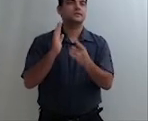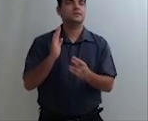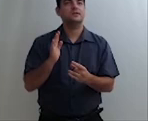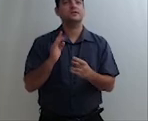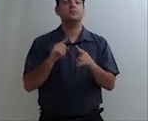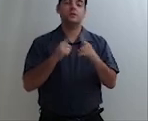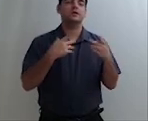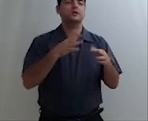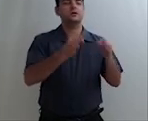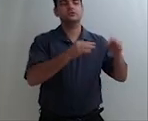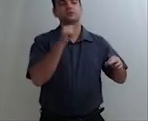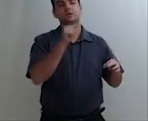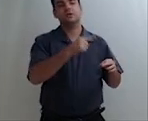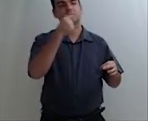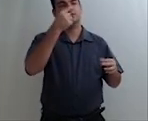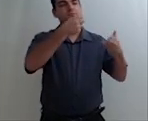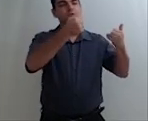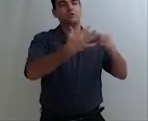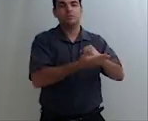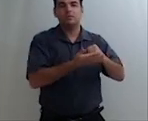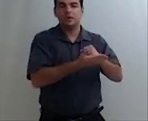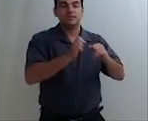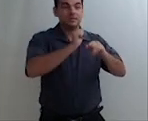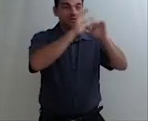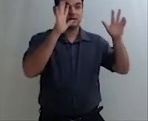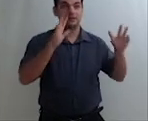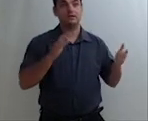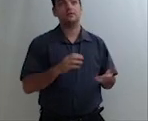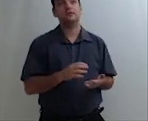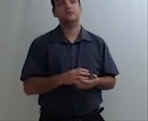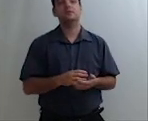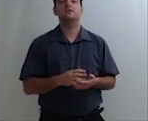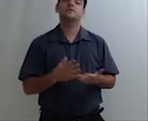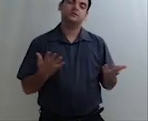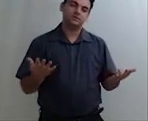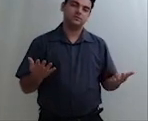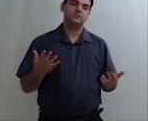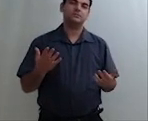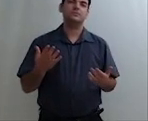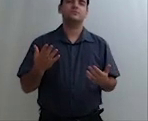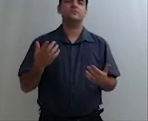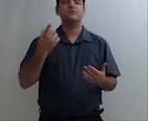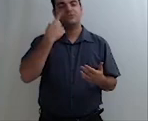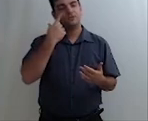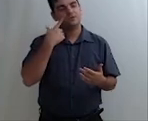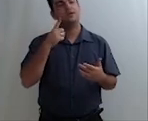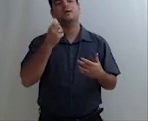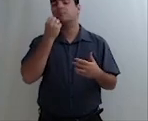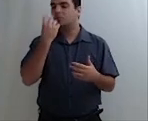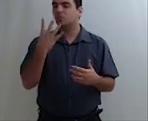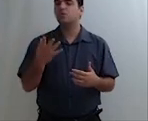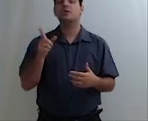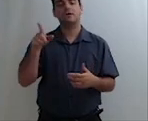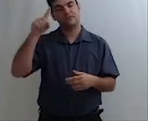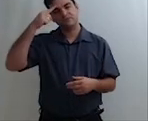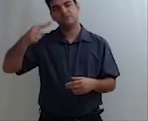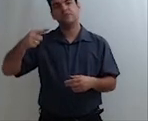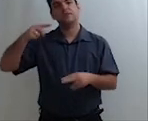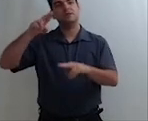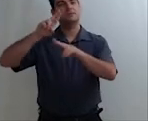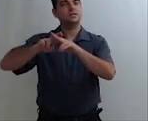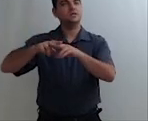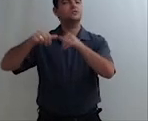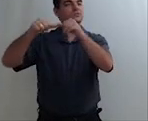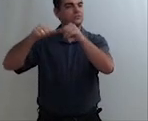referida segregação tenho que ficou demonstrada a ilegalidade da a legalidade da manutenção da prisão cautelar não se revelando